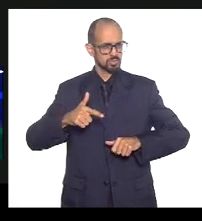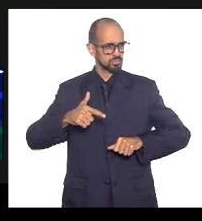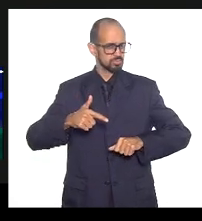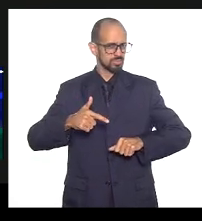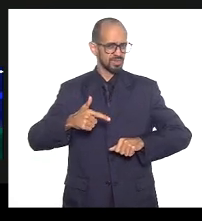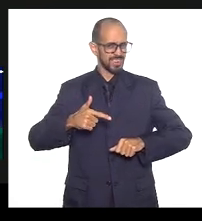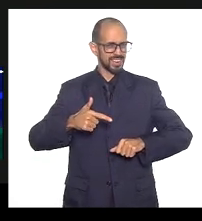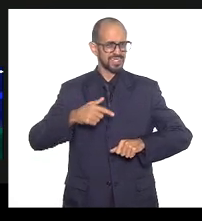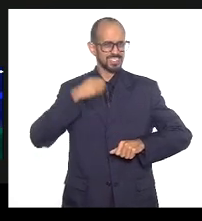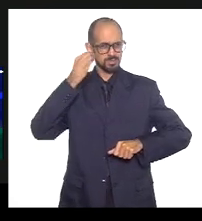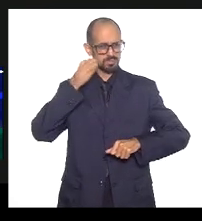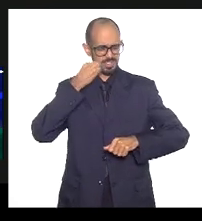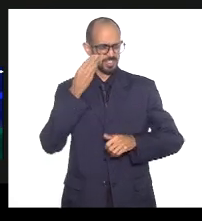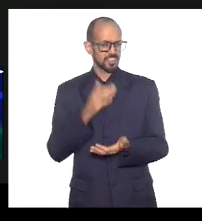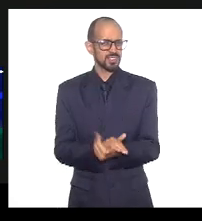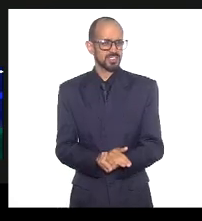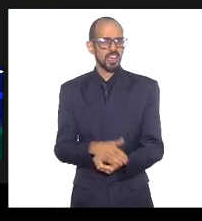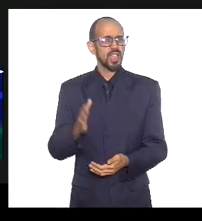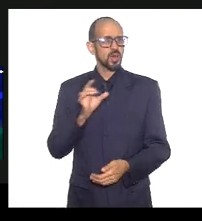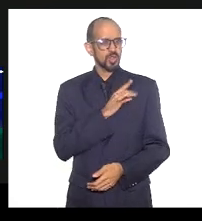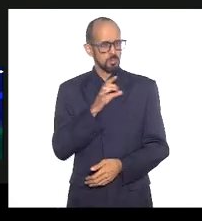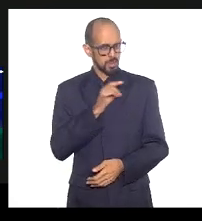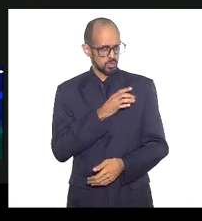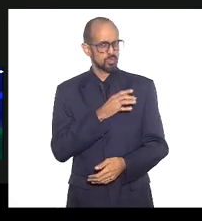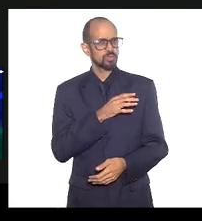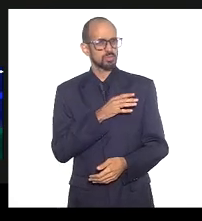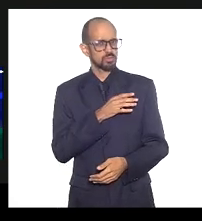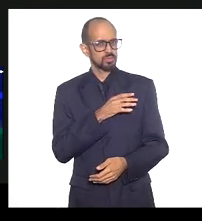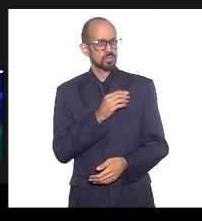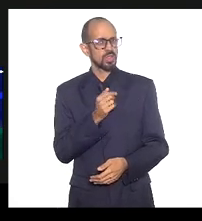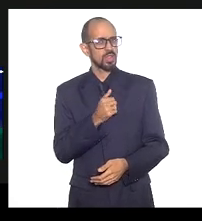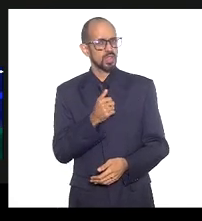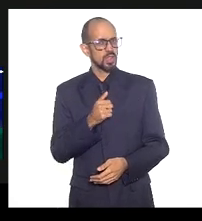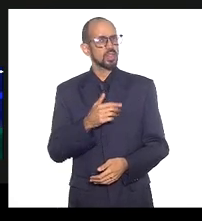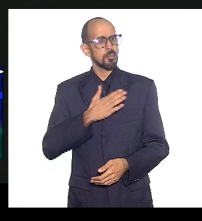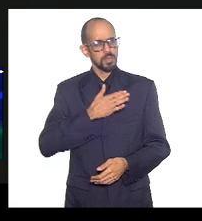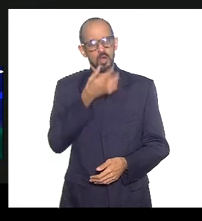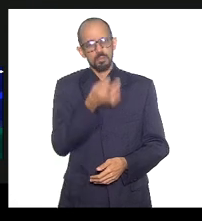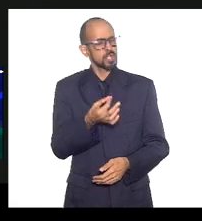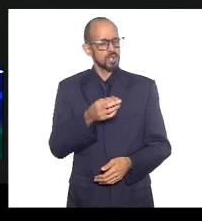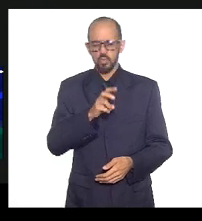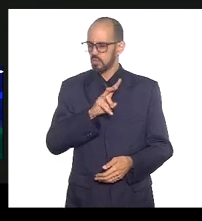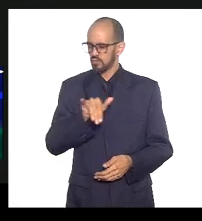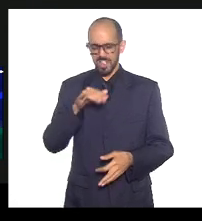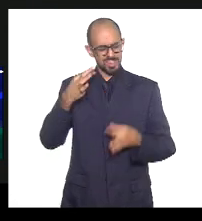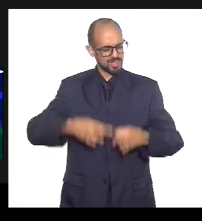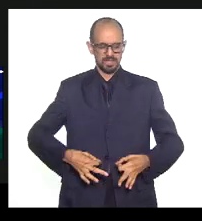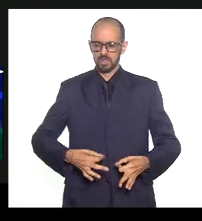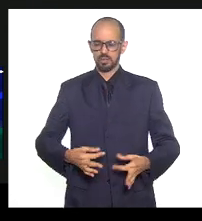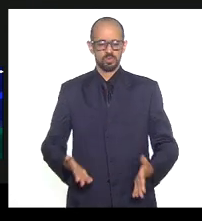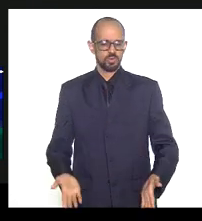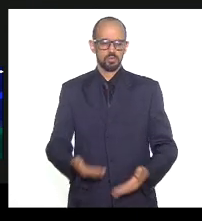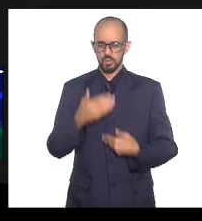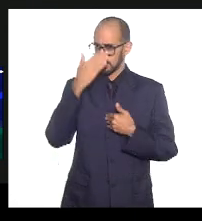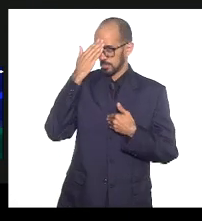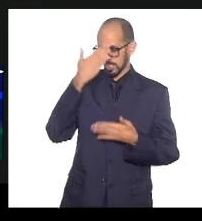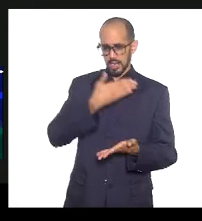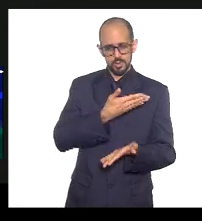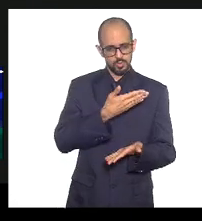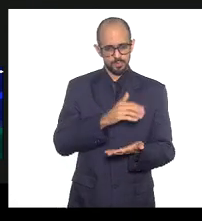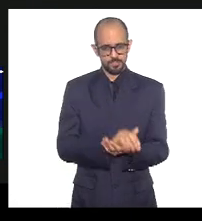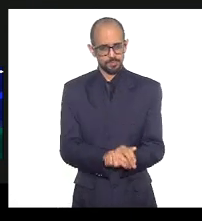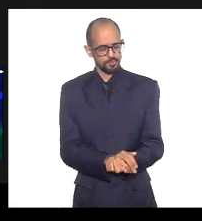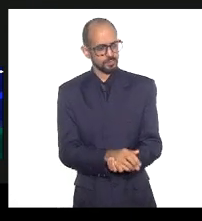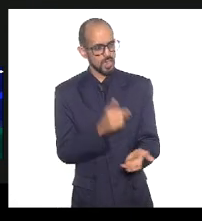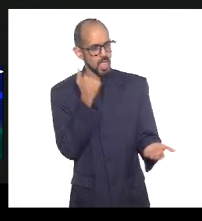eu acho isso daí uma temeridade acho que não vai dar certo muito obrigado deputado Eliomar